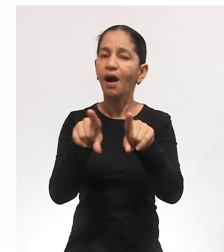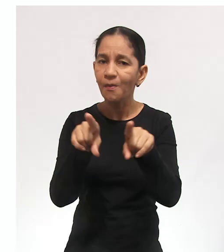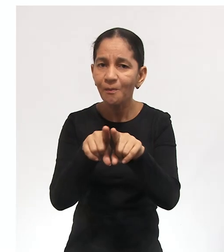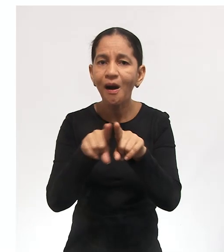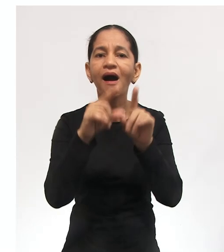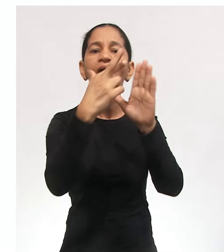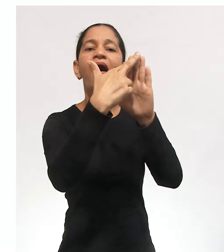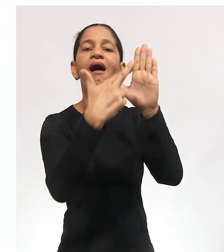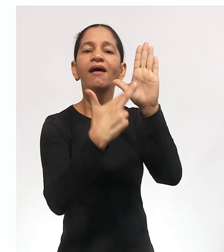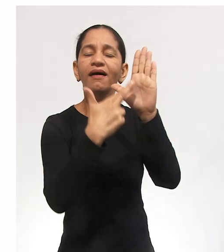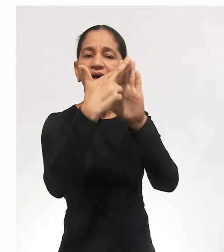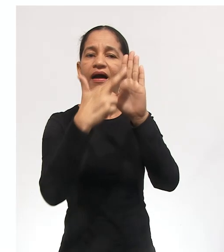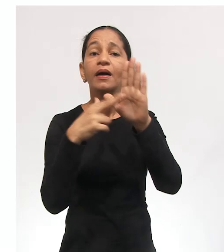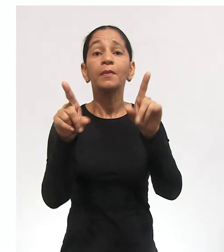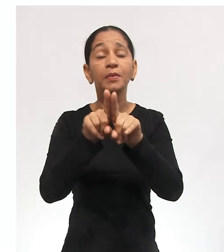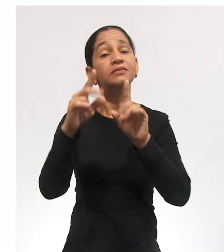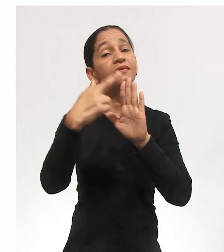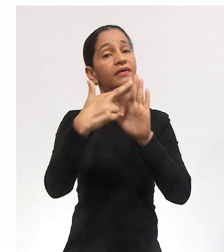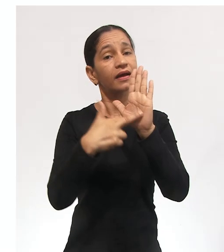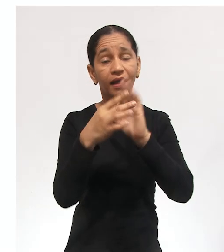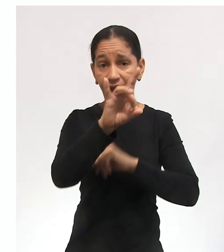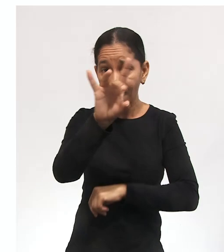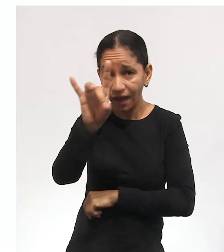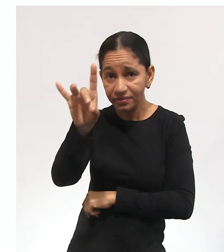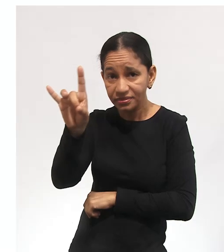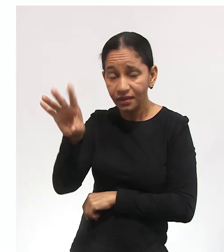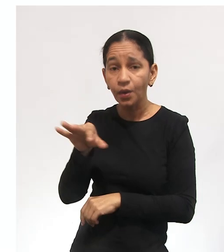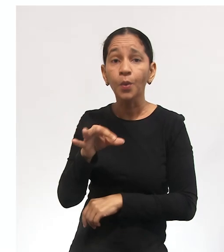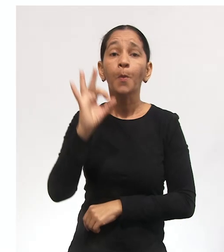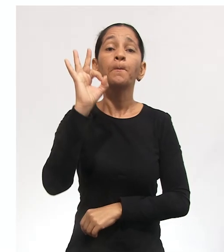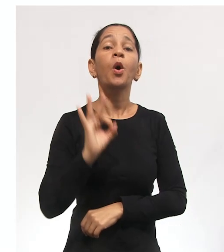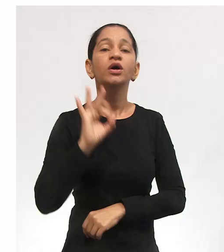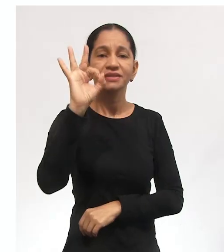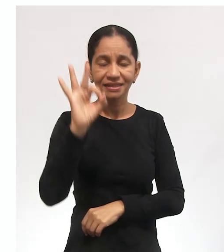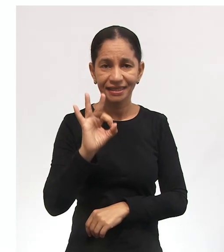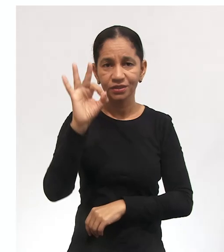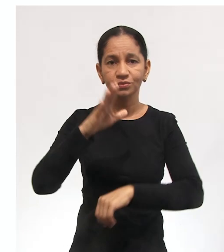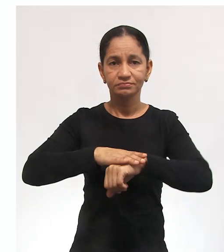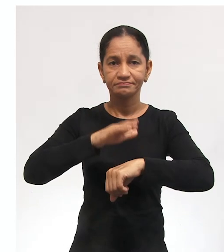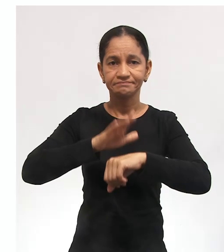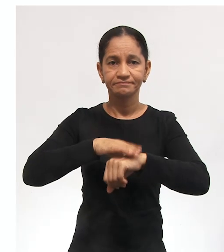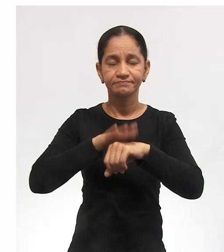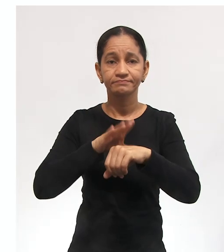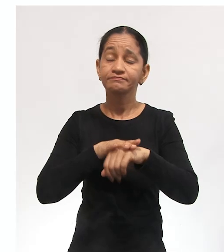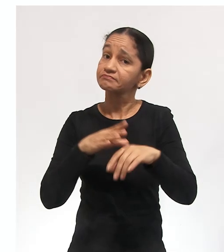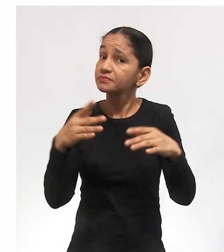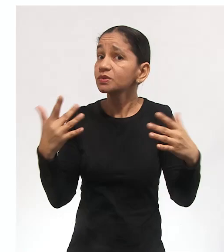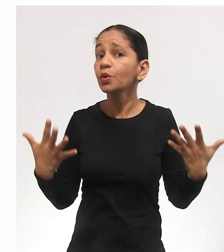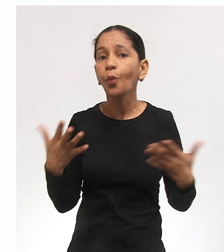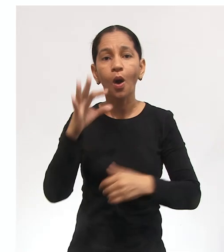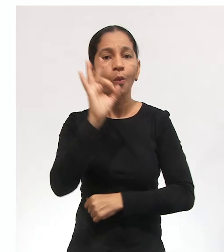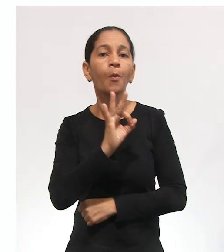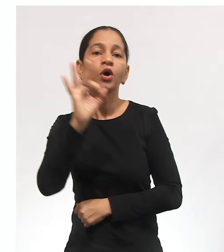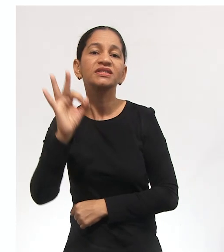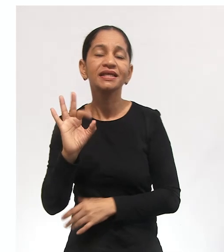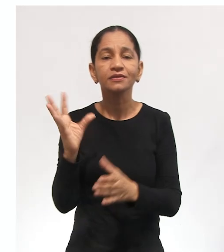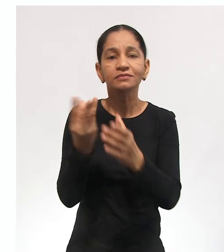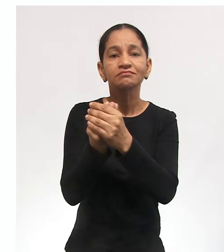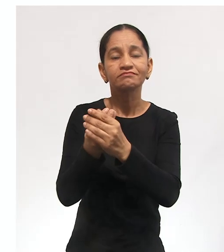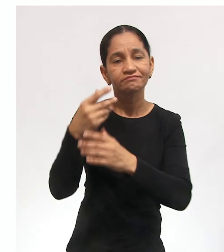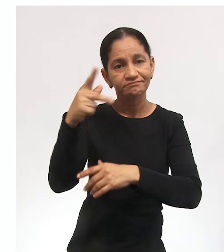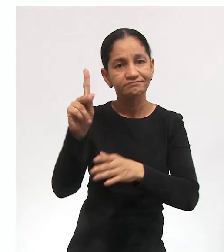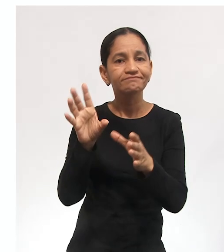a regra é que cada sócio responde somente sobre a sua cota de participação